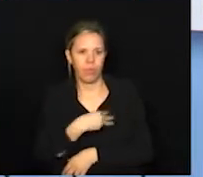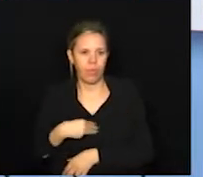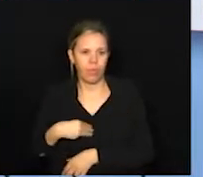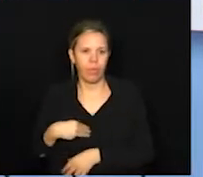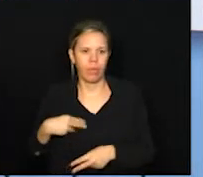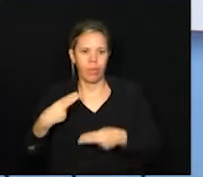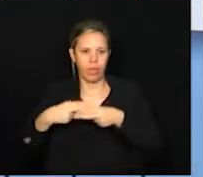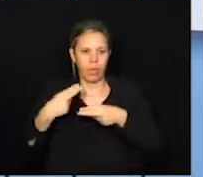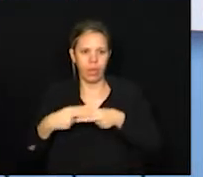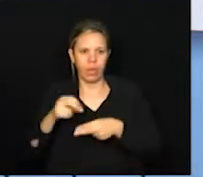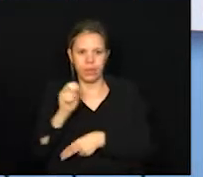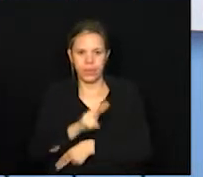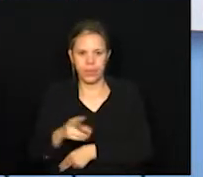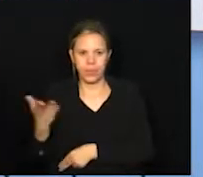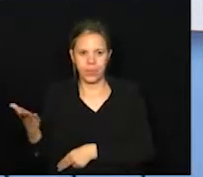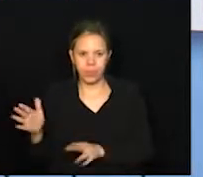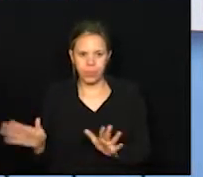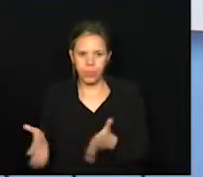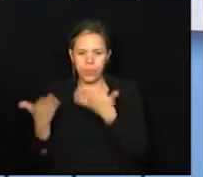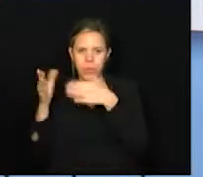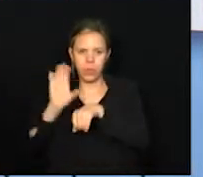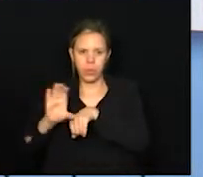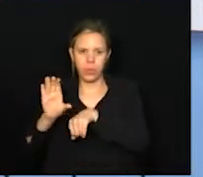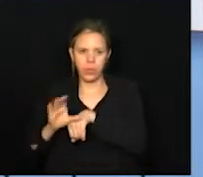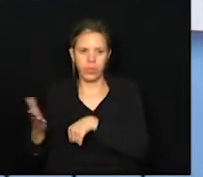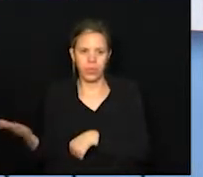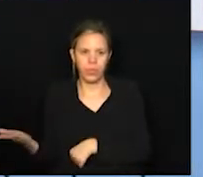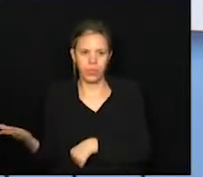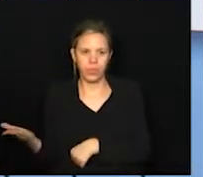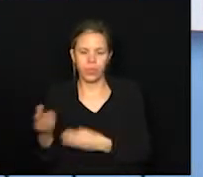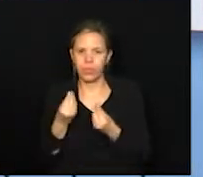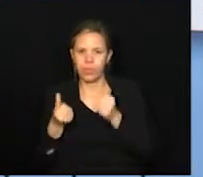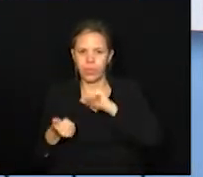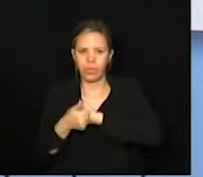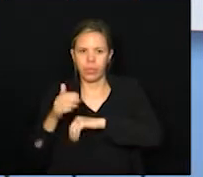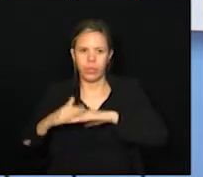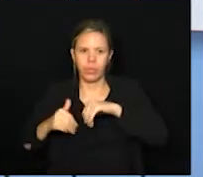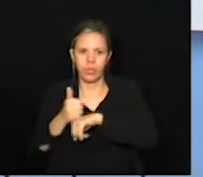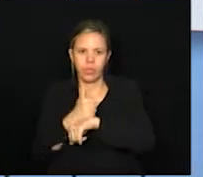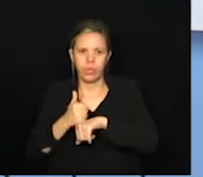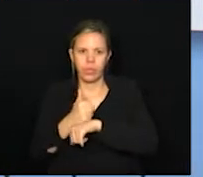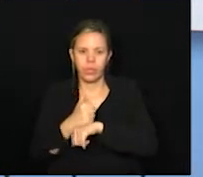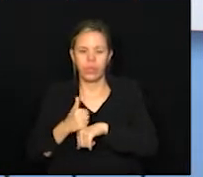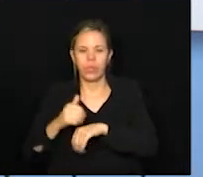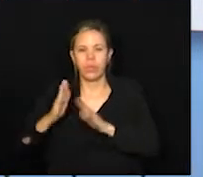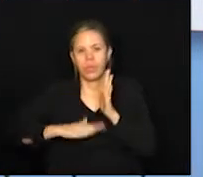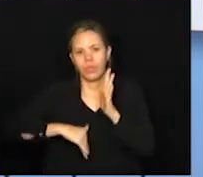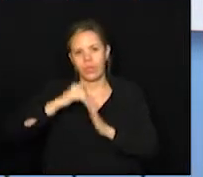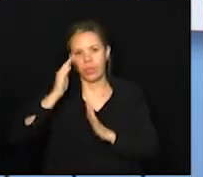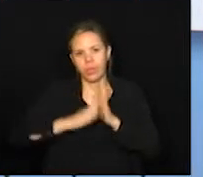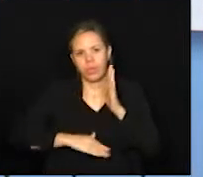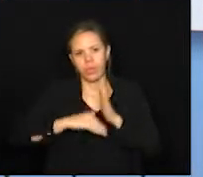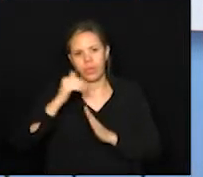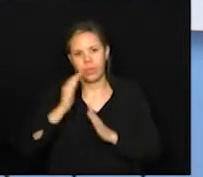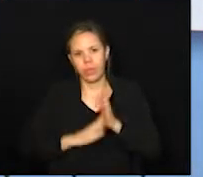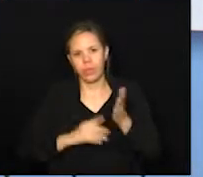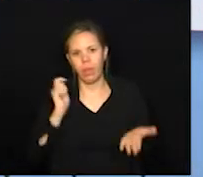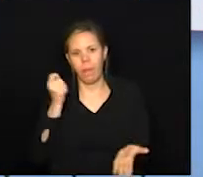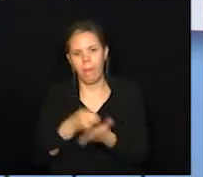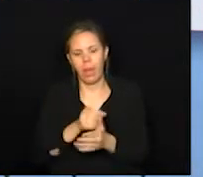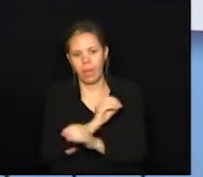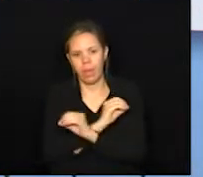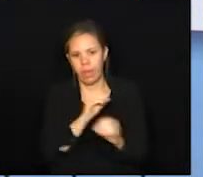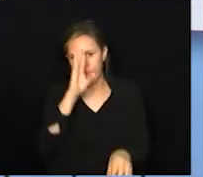Sebrae de Sumaré, que promovem cursos de qualificação profissional para pintores e, olha, sem pagar